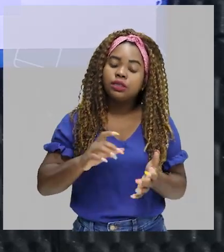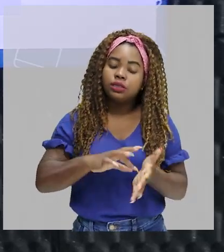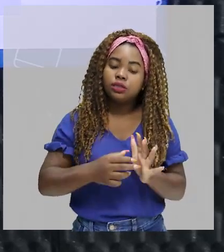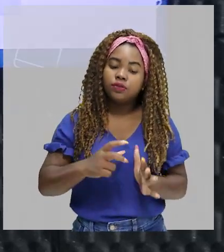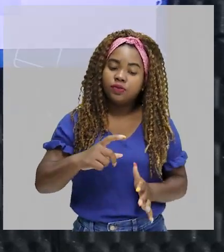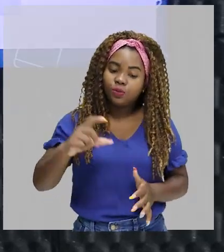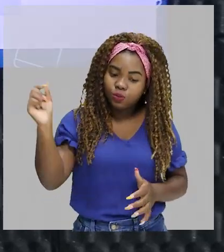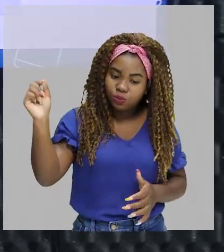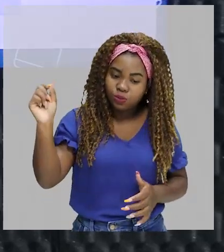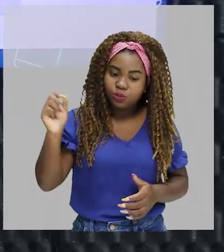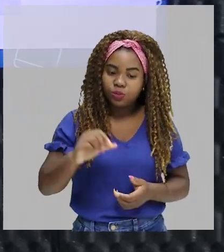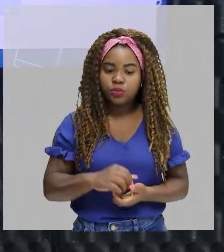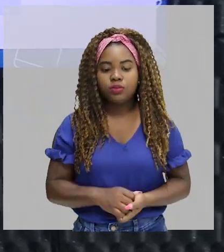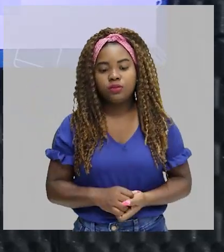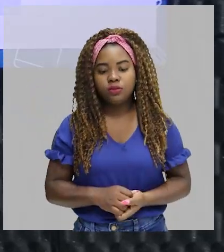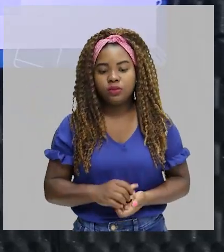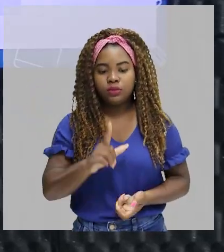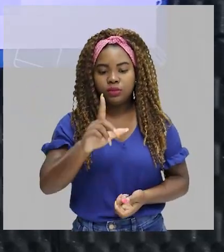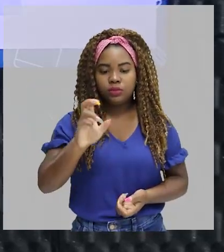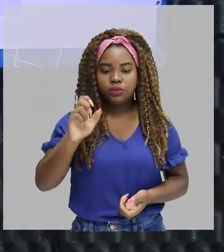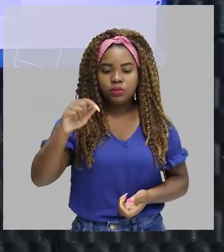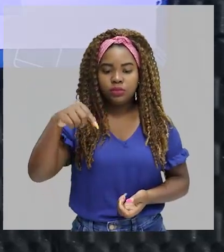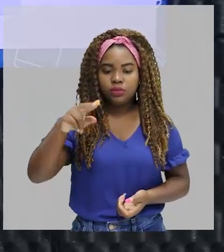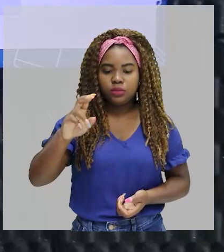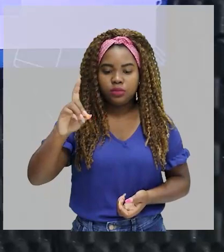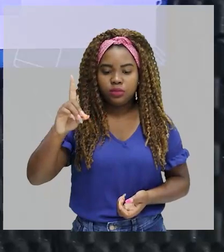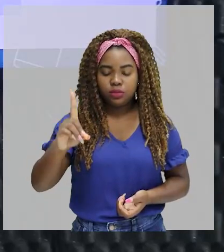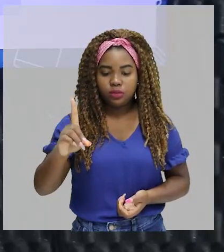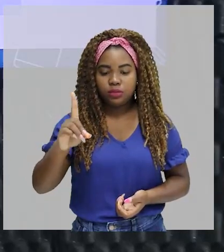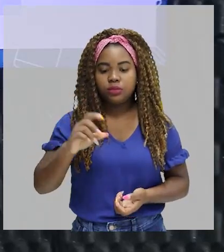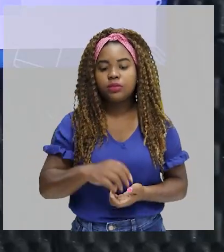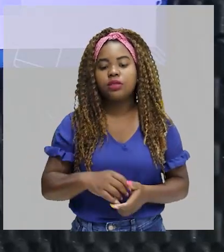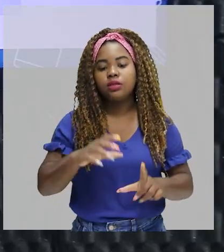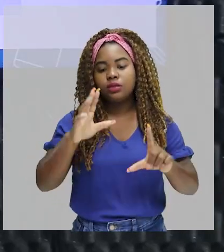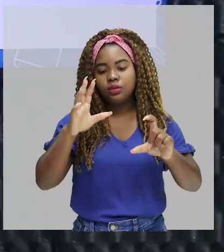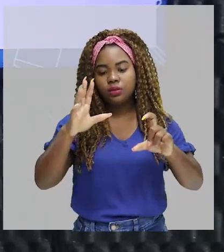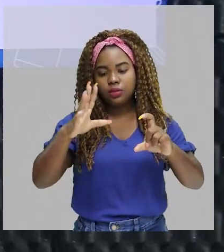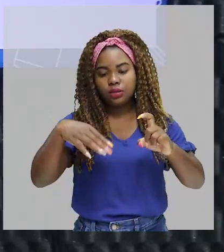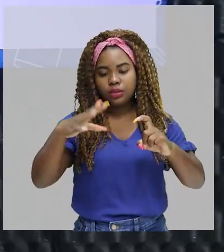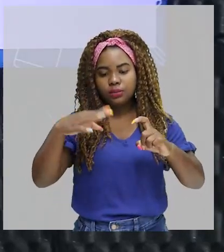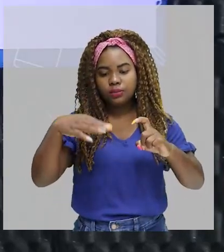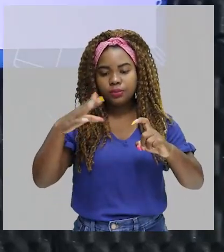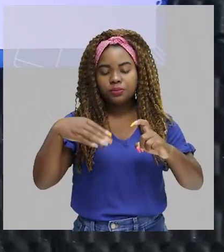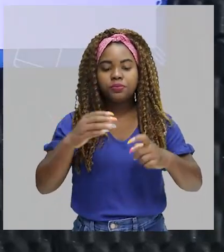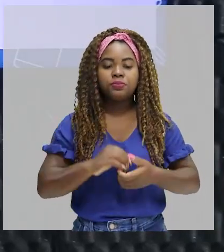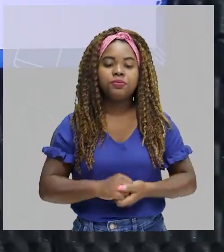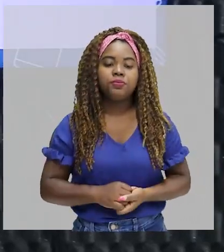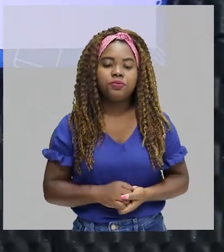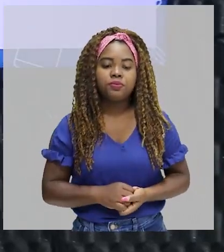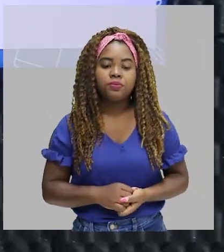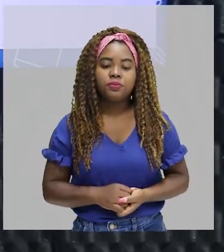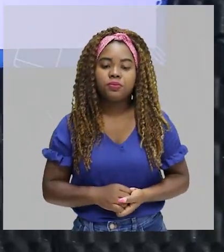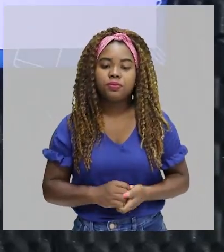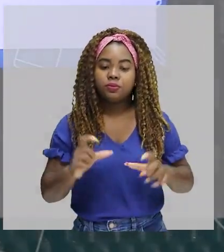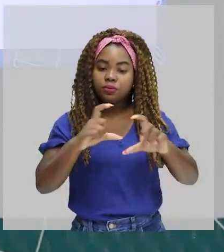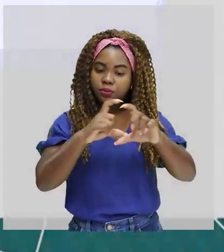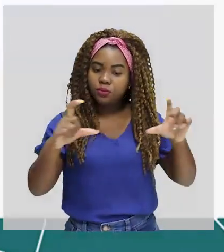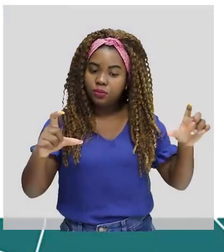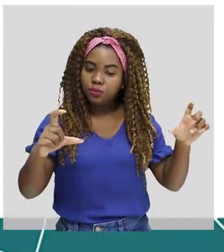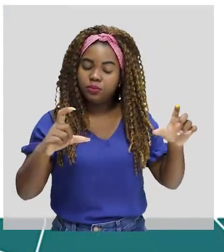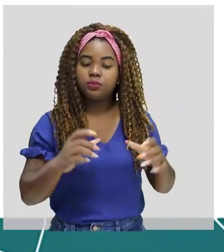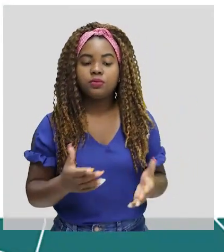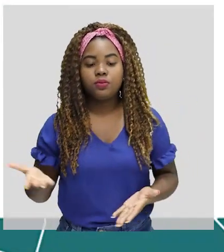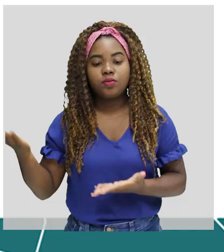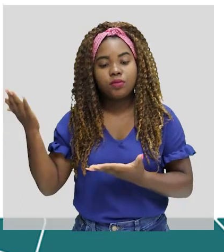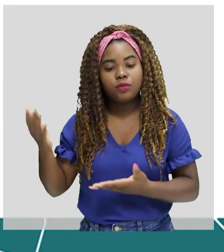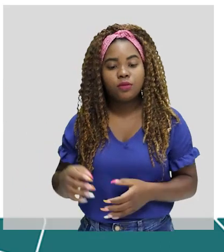saída. Legend, que parece legenda, significa lenda. Olha essas frases em contexto. I'm